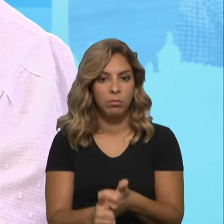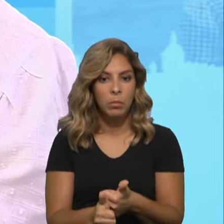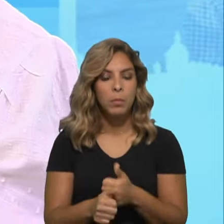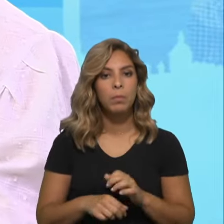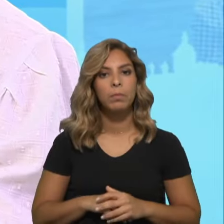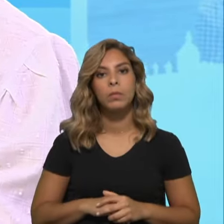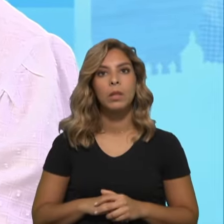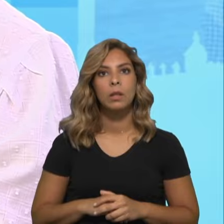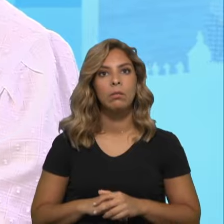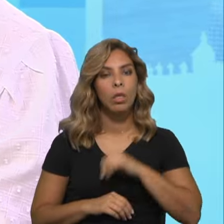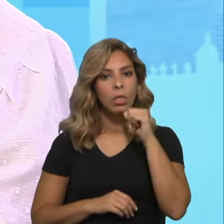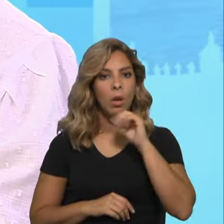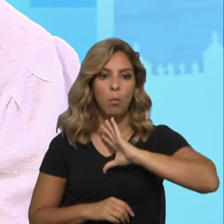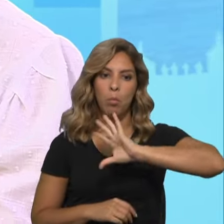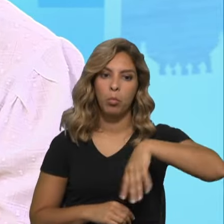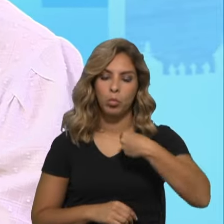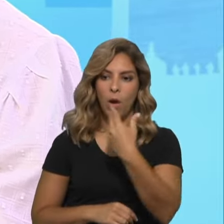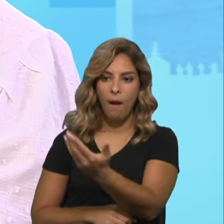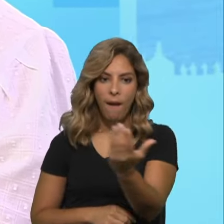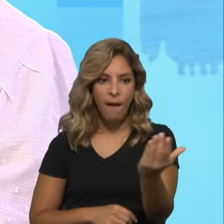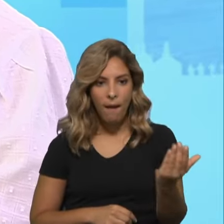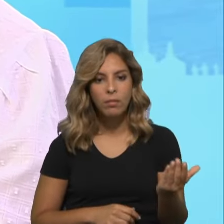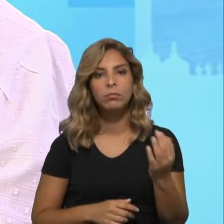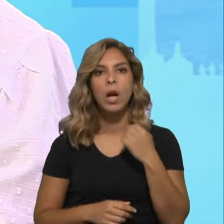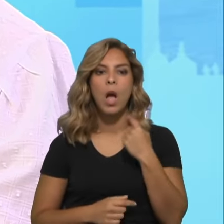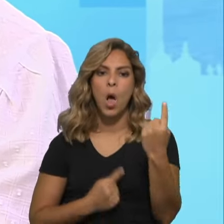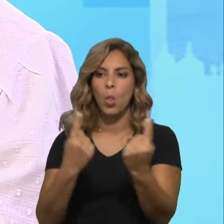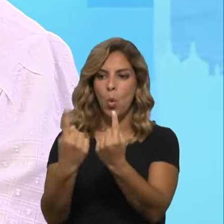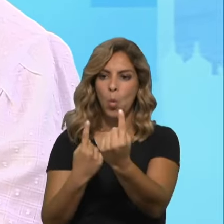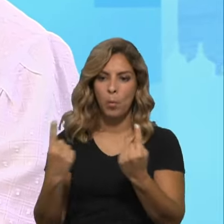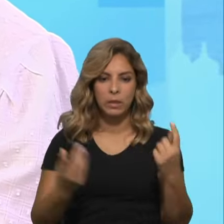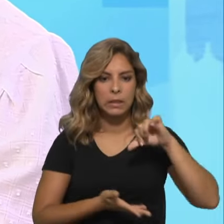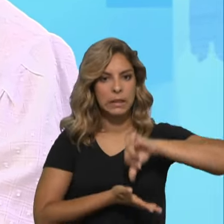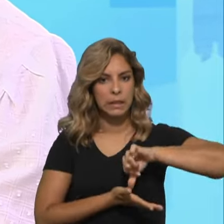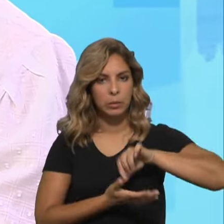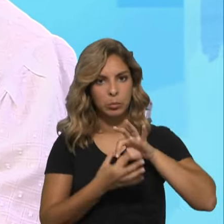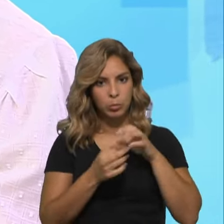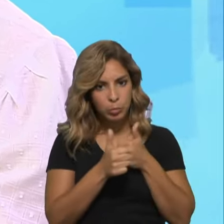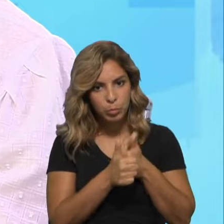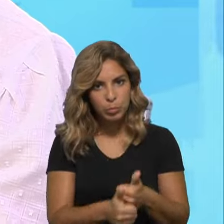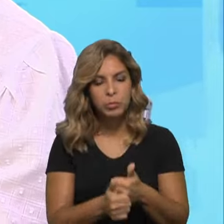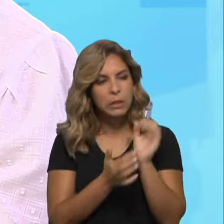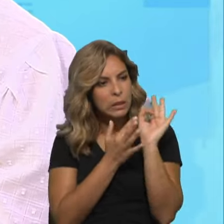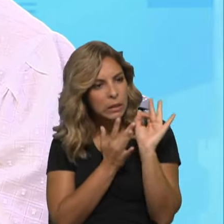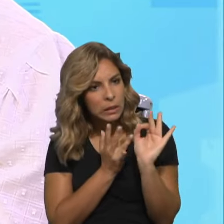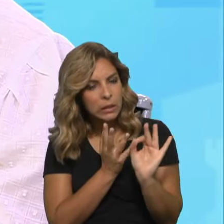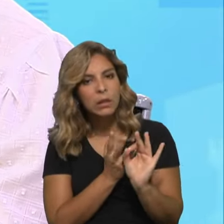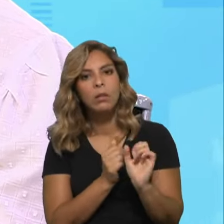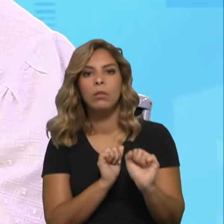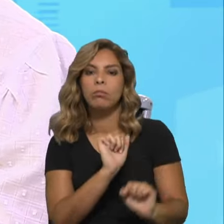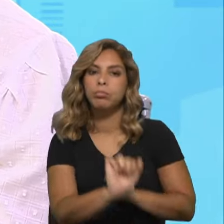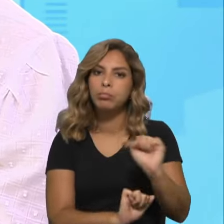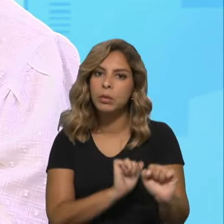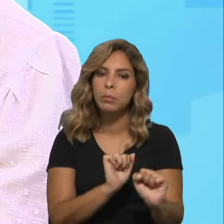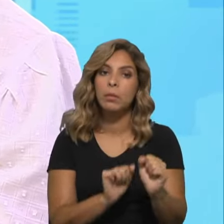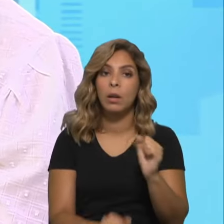Cáritas no mundo cada uma muito centralizada e dando resposta aos problemas muito muito específicos Portanto o que a